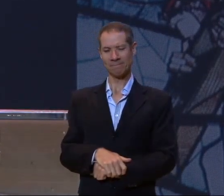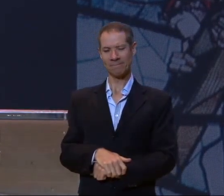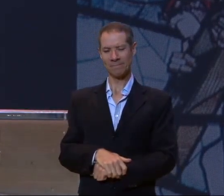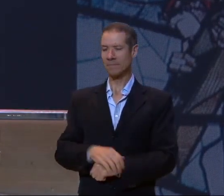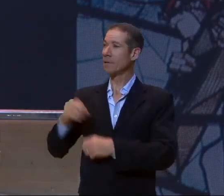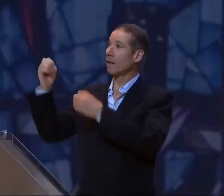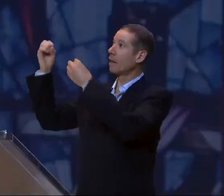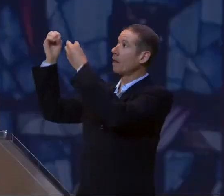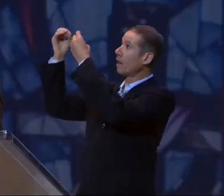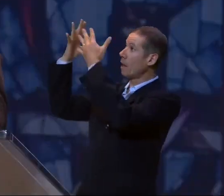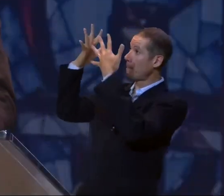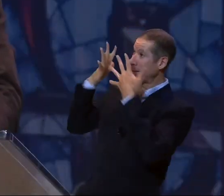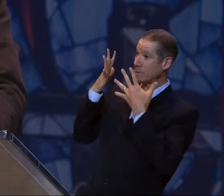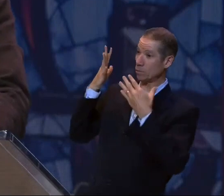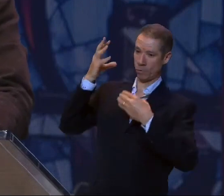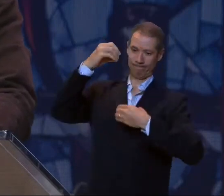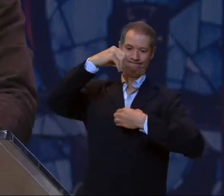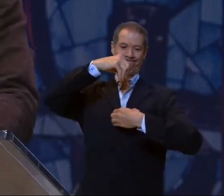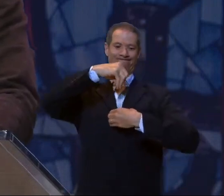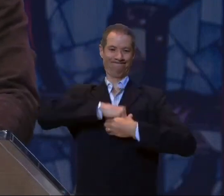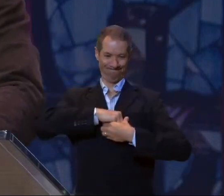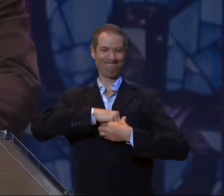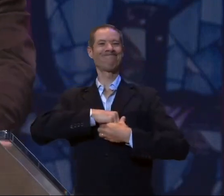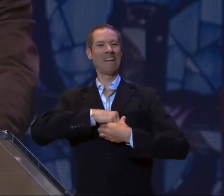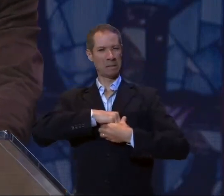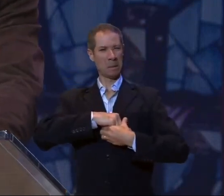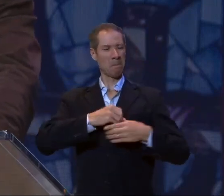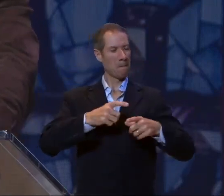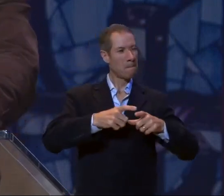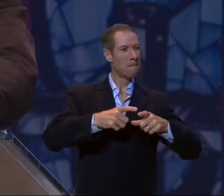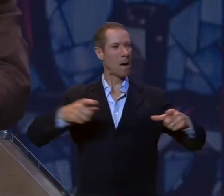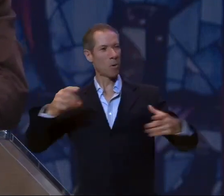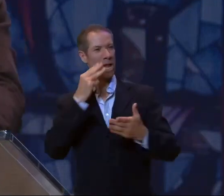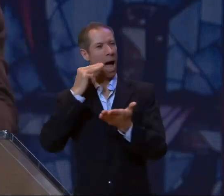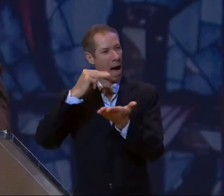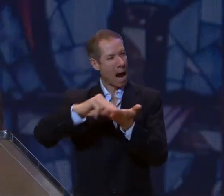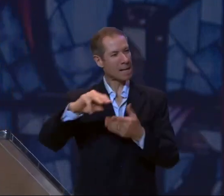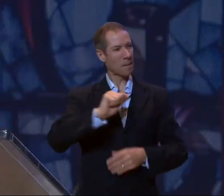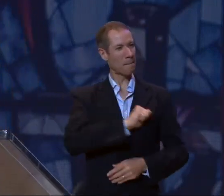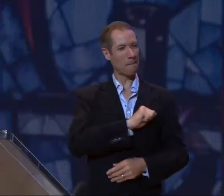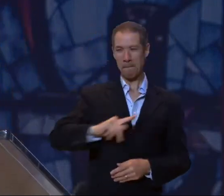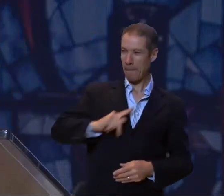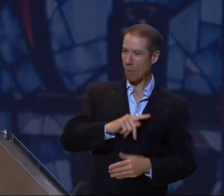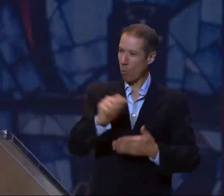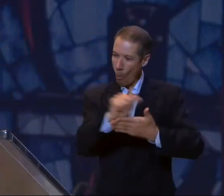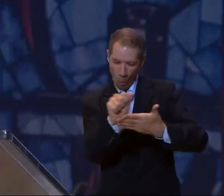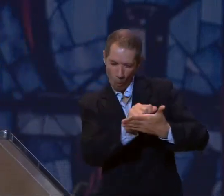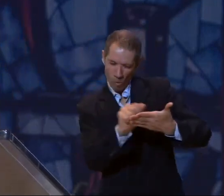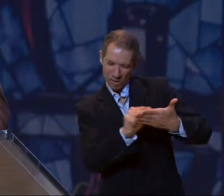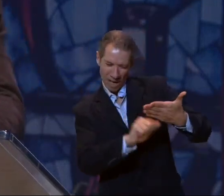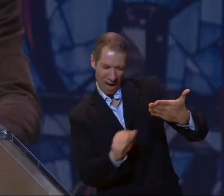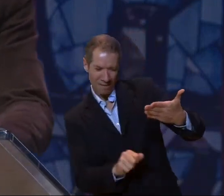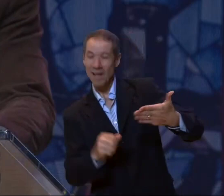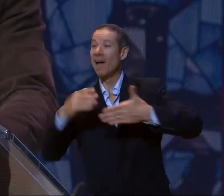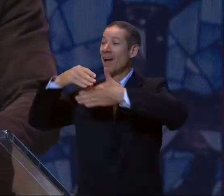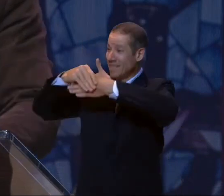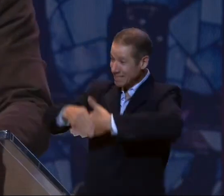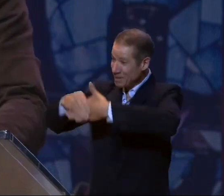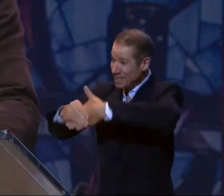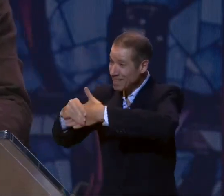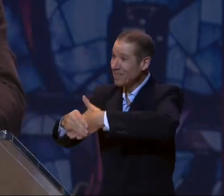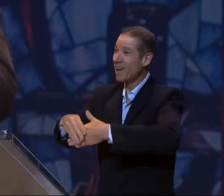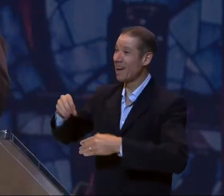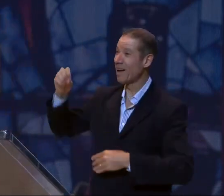destas bênçãos que carregamos. A maioria das cartas que Paulo escreve, ele começa saudando com a